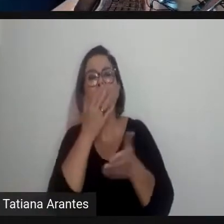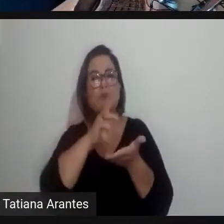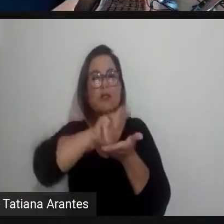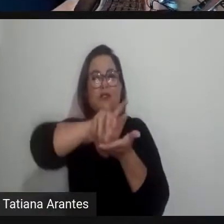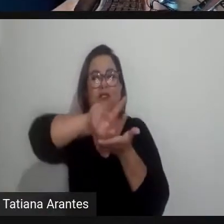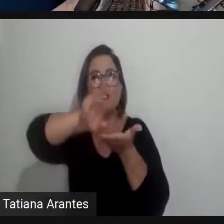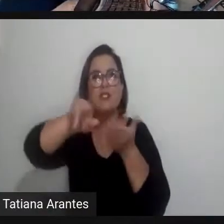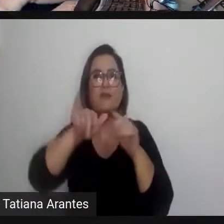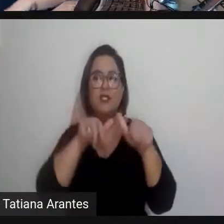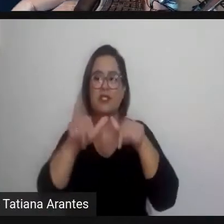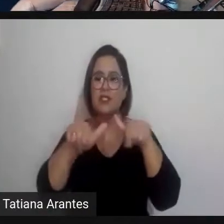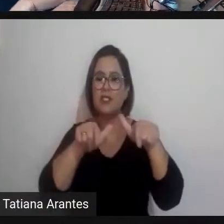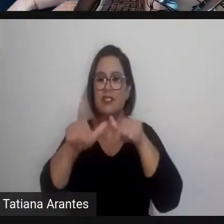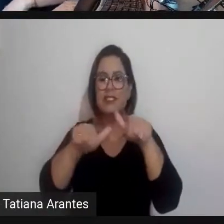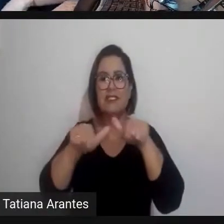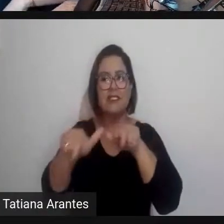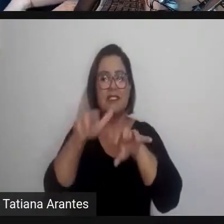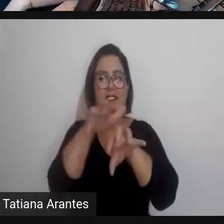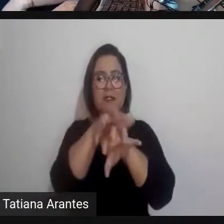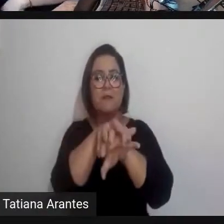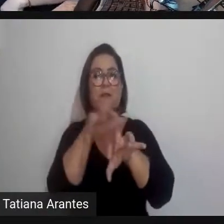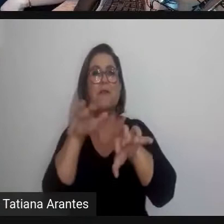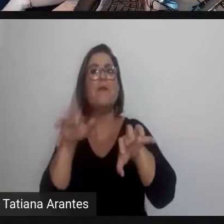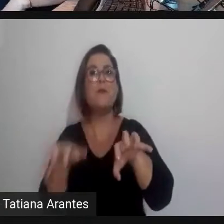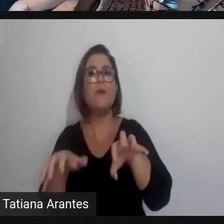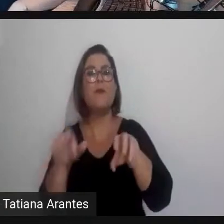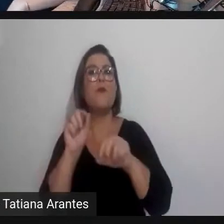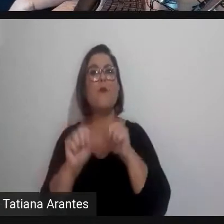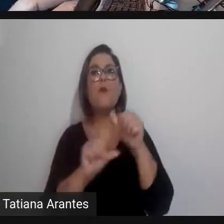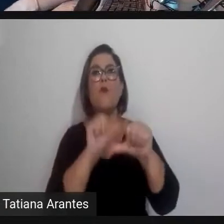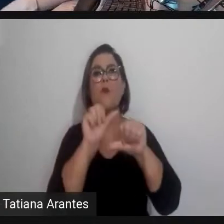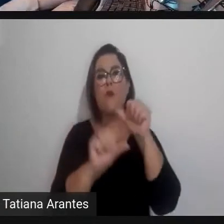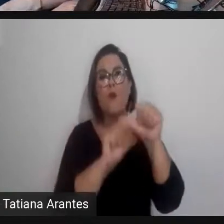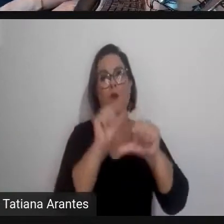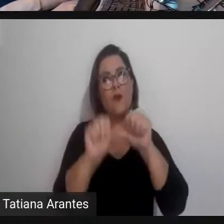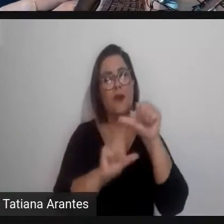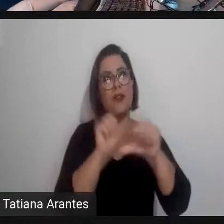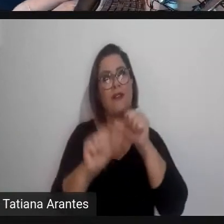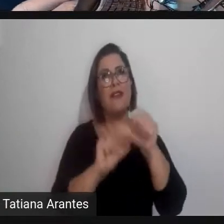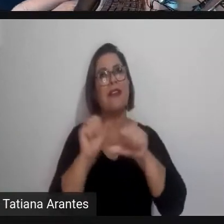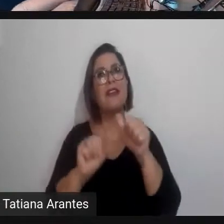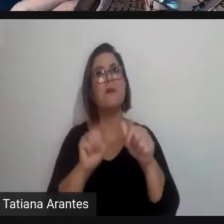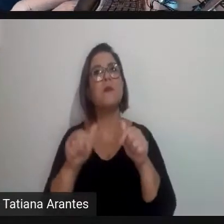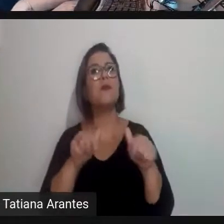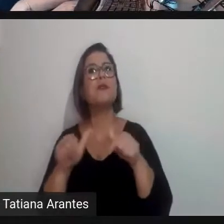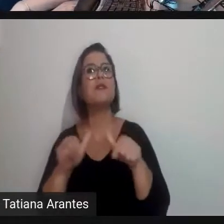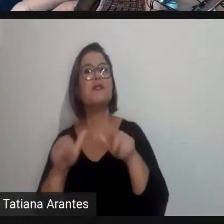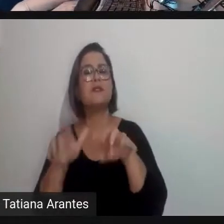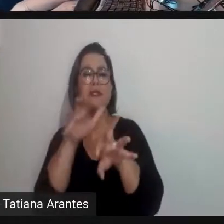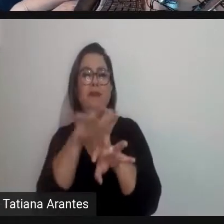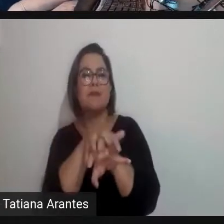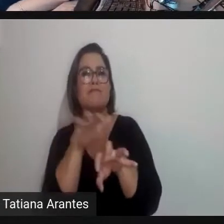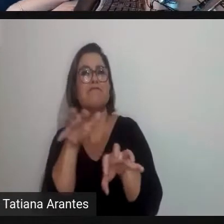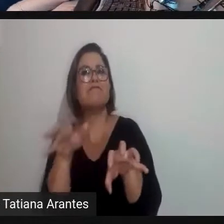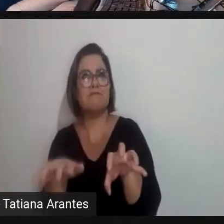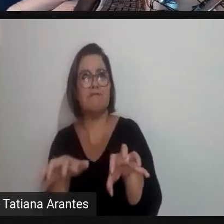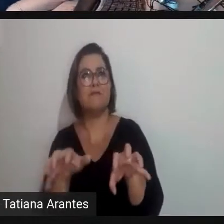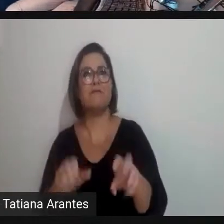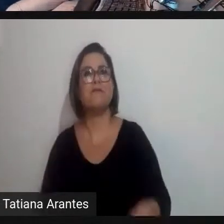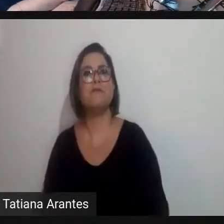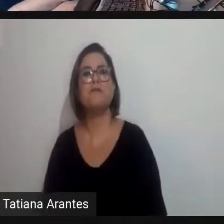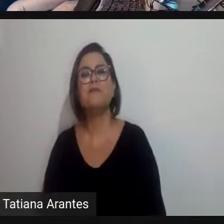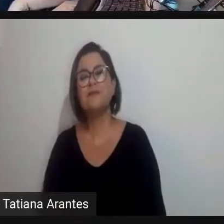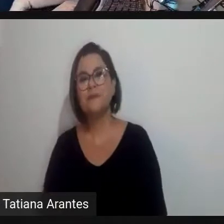trabalho remoto e o que muda na organização ocupacional com o trabalho remoto, por favor? Bom, primeiro